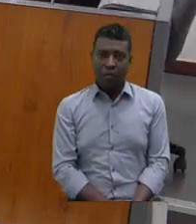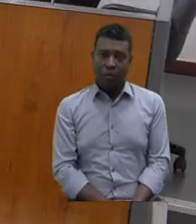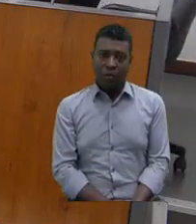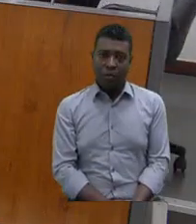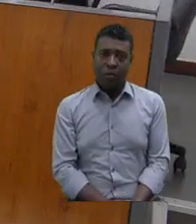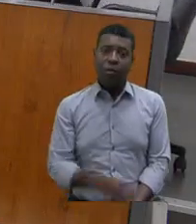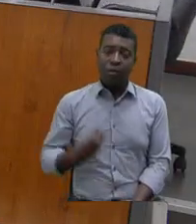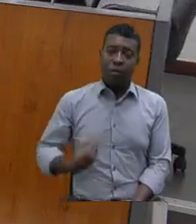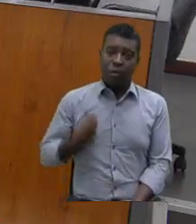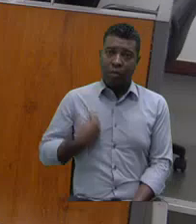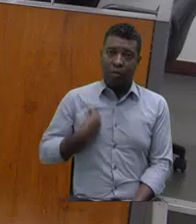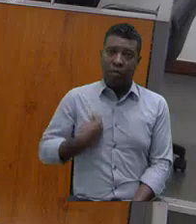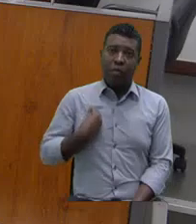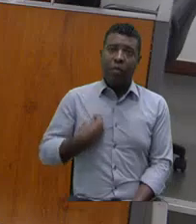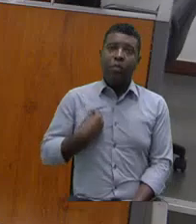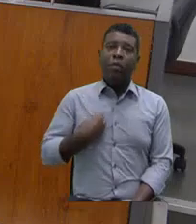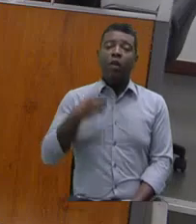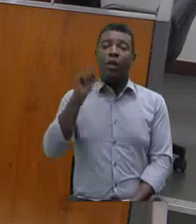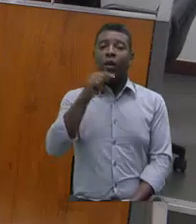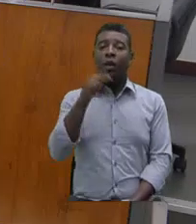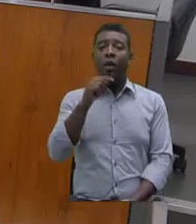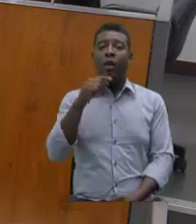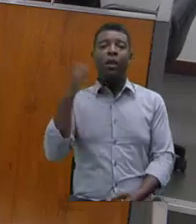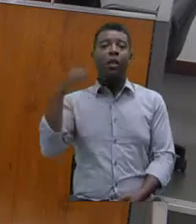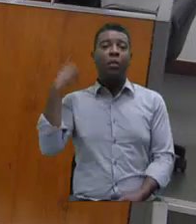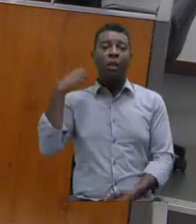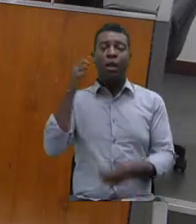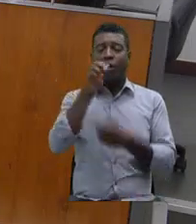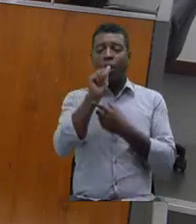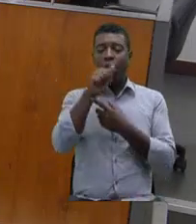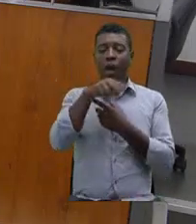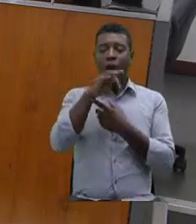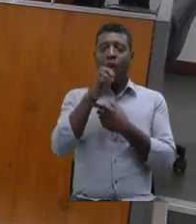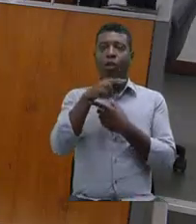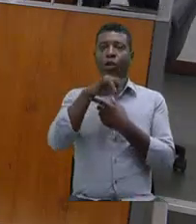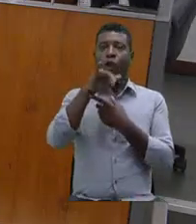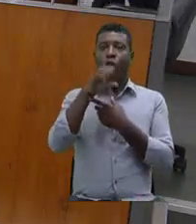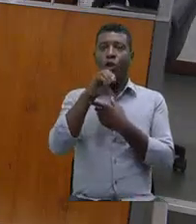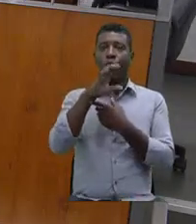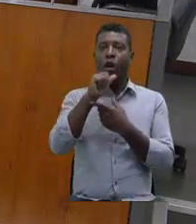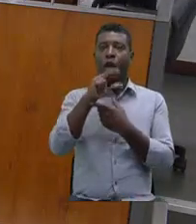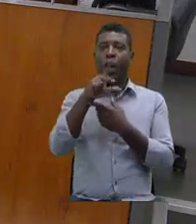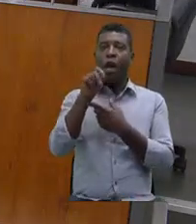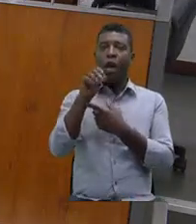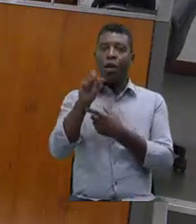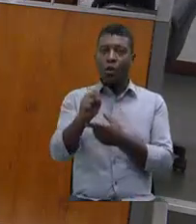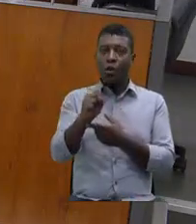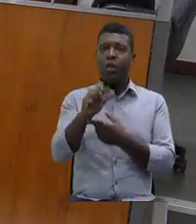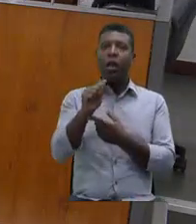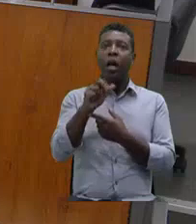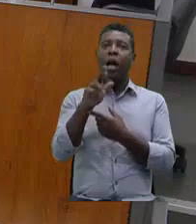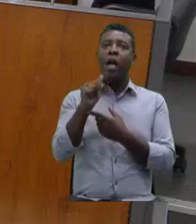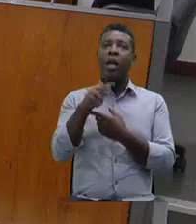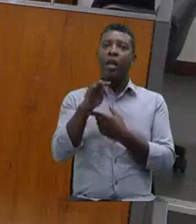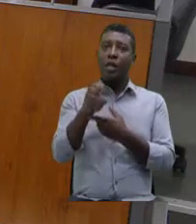Registro a presença do deputado Antônio Carlos Arantes, primeiro secretário, do deputado Bosco.